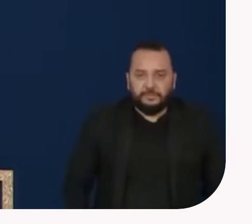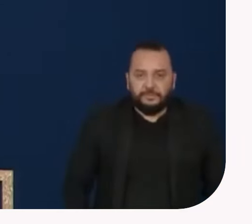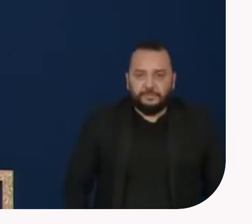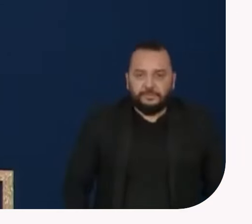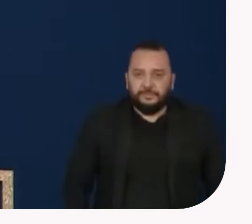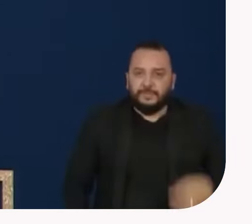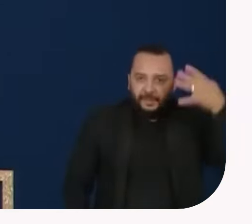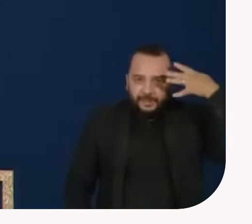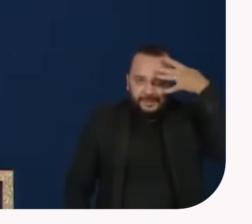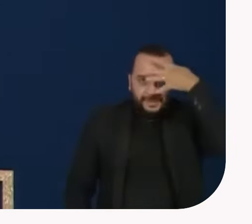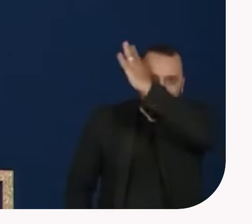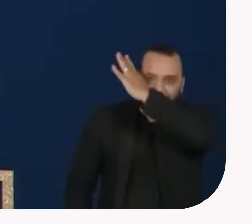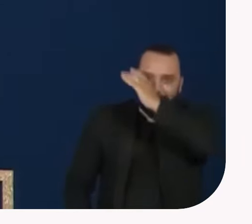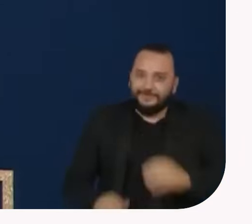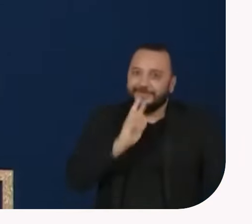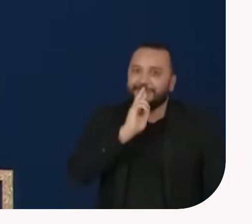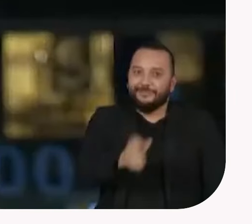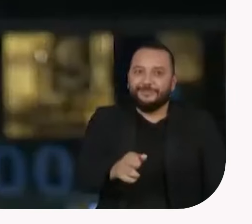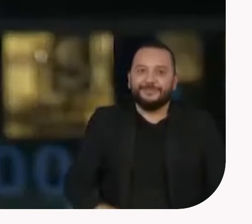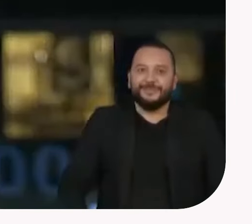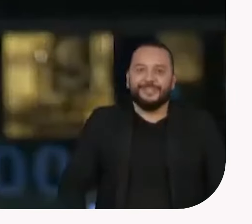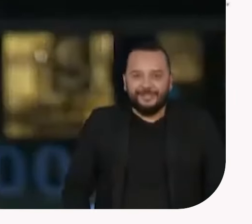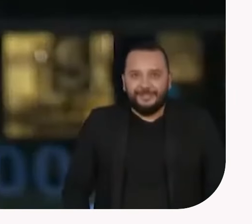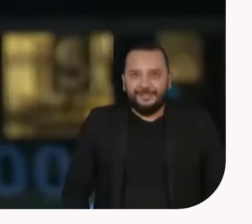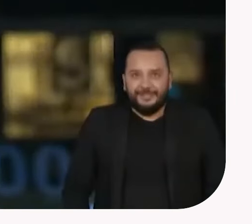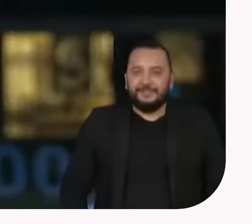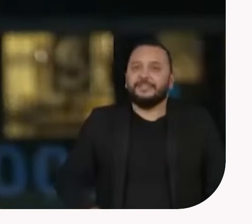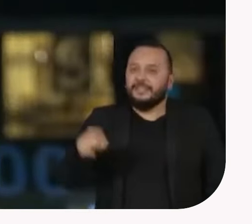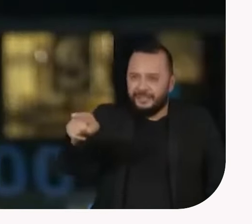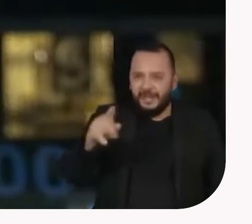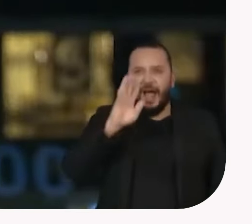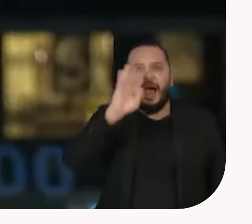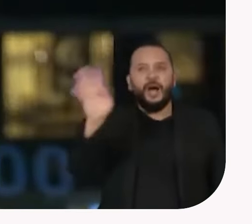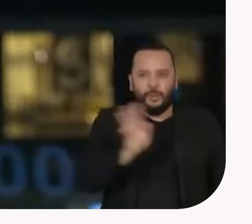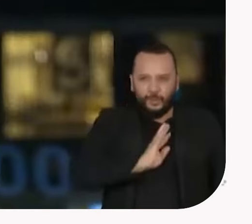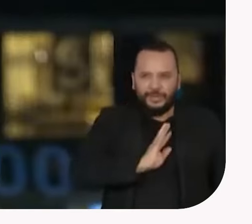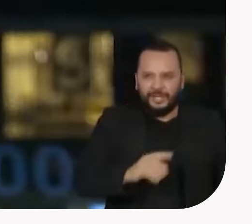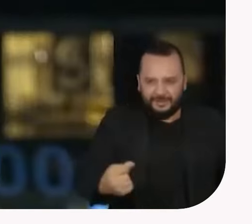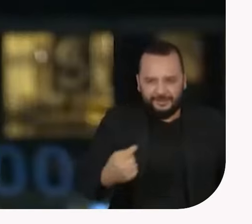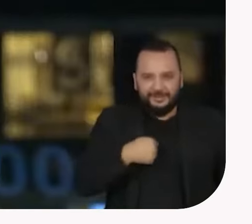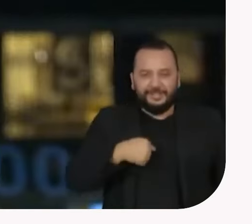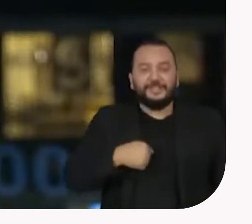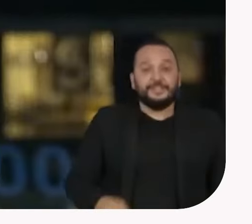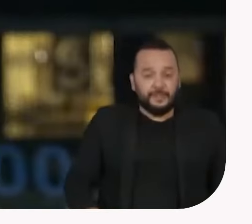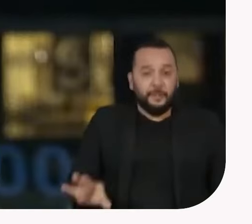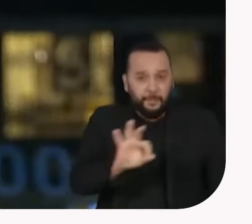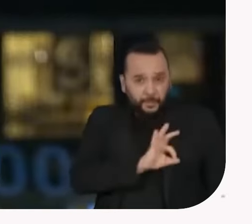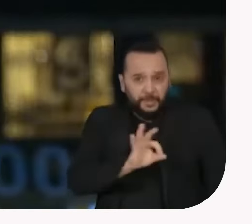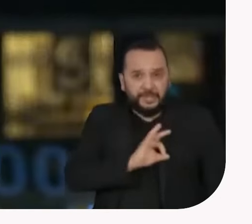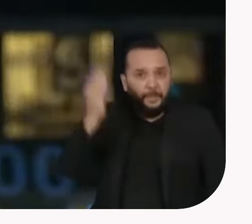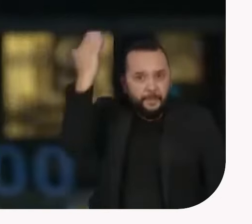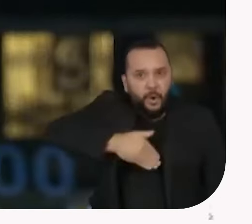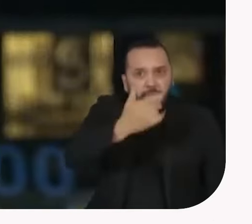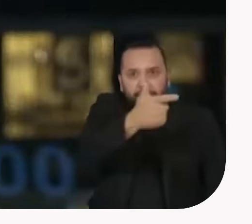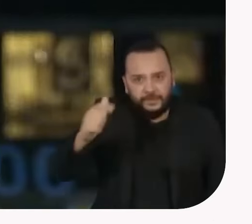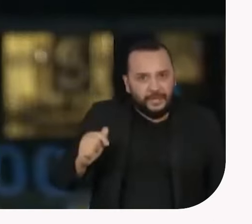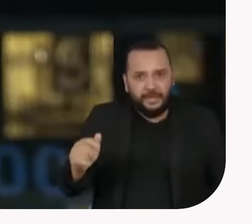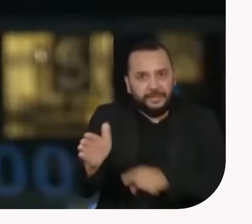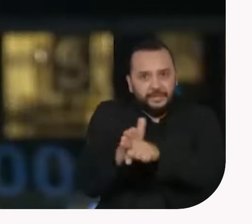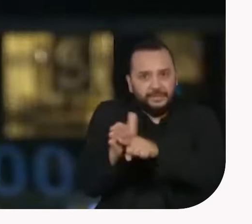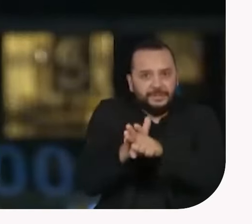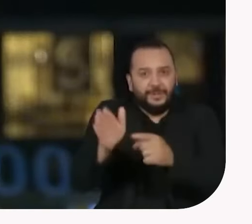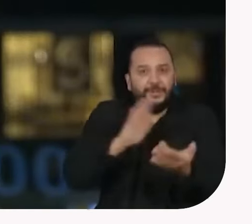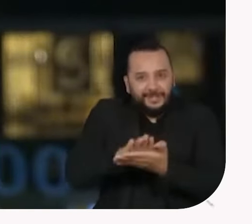xingou até no Twitter, que ele nem poderia estar usando. Uma hipótese, né, para explicar o efeito negativo da cadeirada para o Marçal.